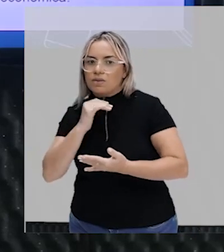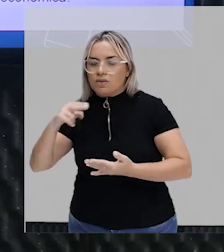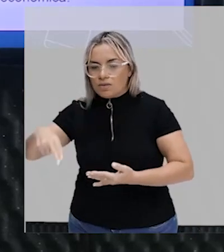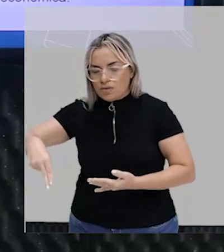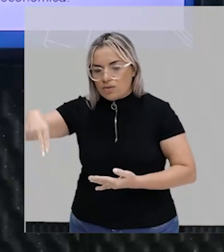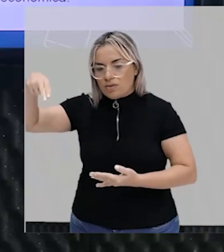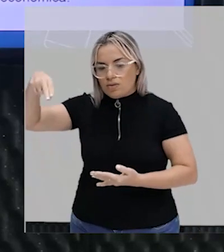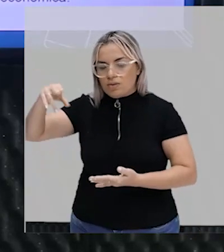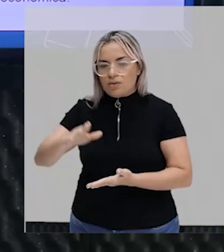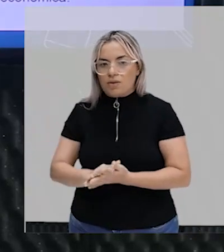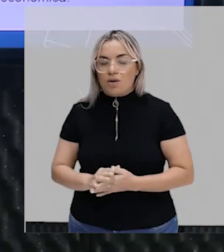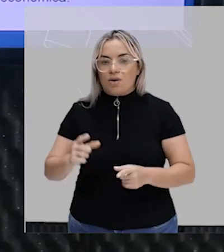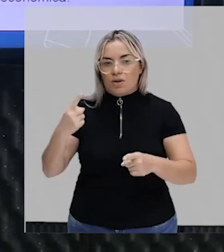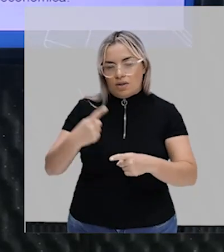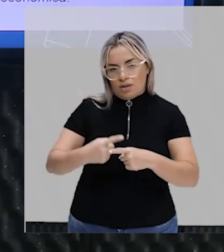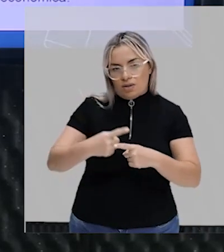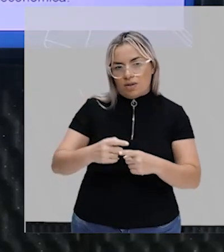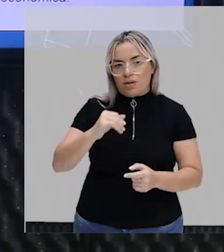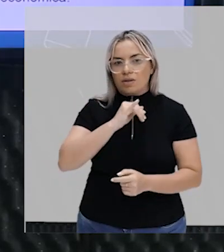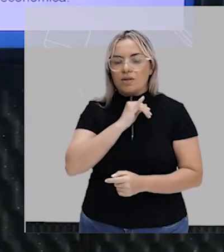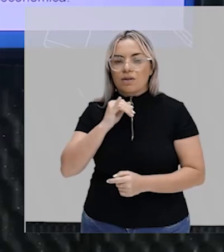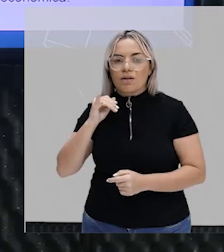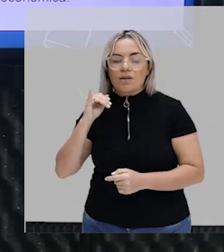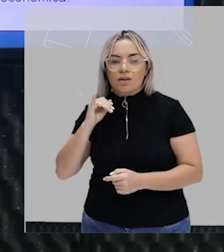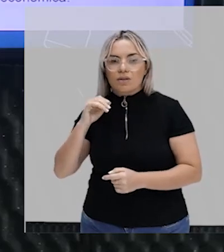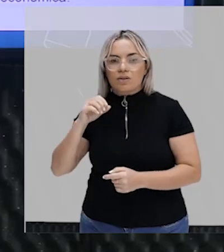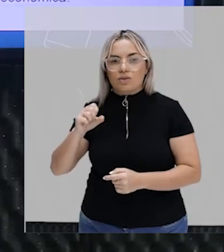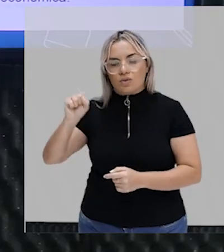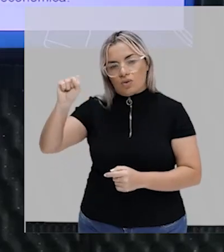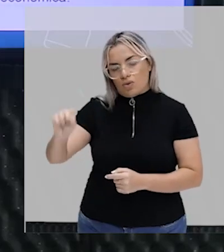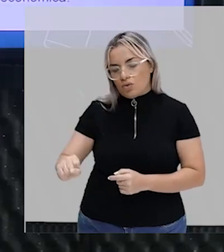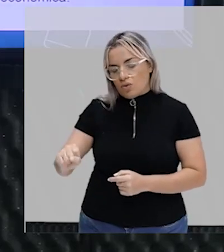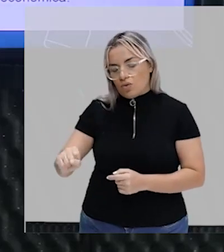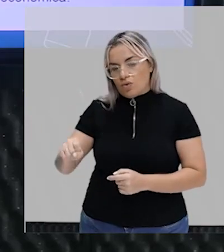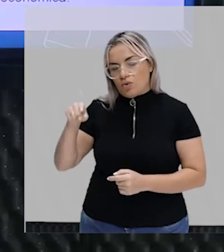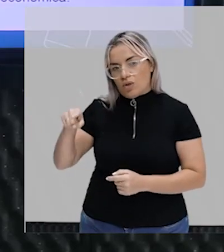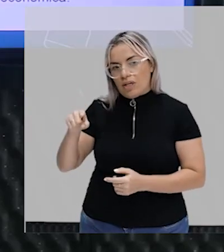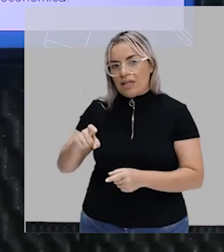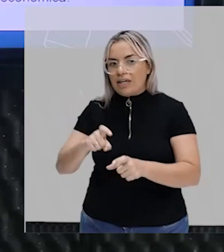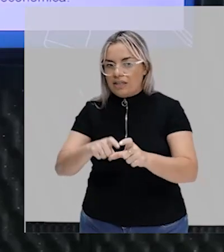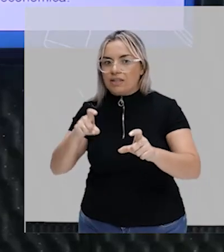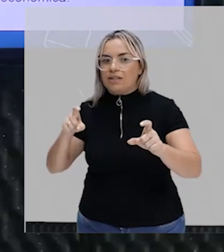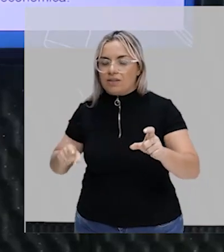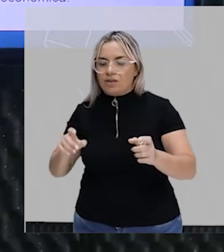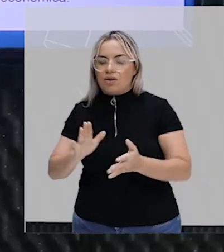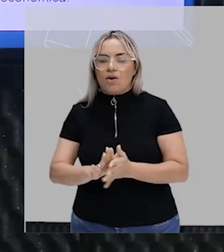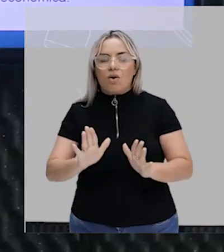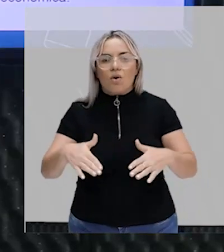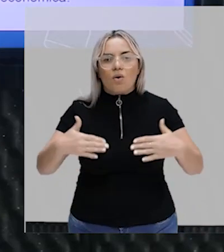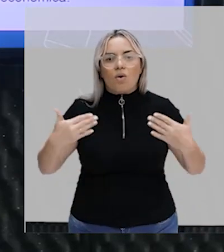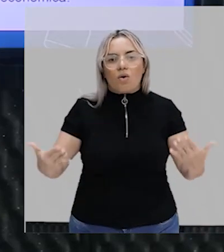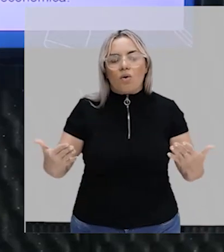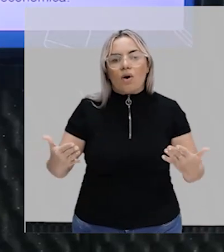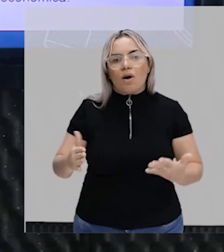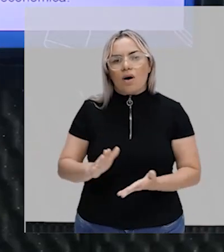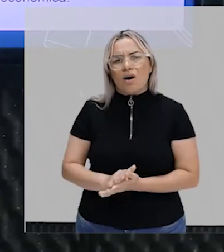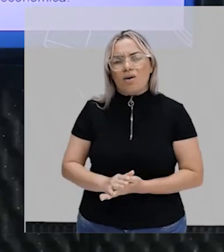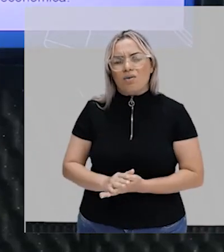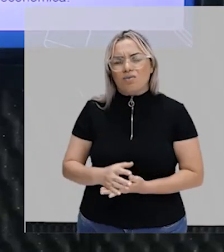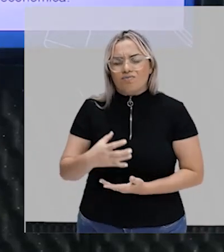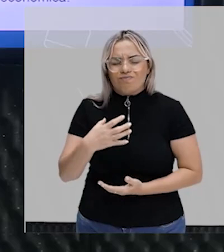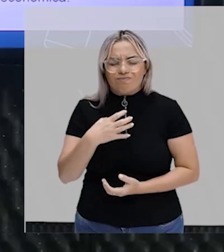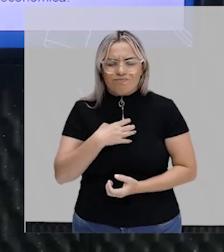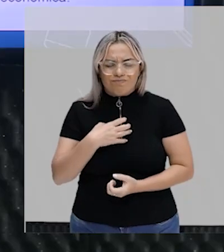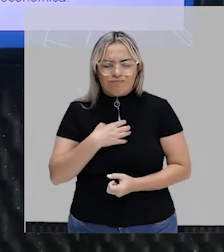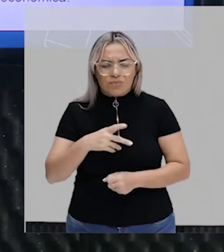do Sul, conhecida só como Irlanda, esta é independente. Qual é o sentimento da população da Irlanda do Norte? Eles querem